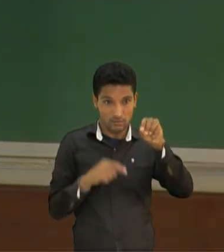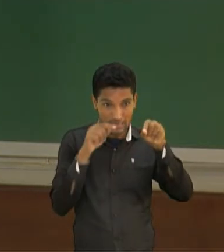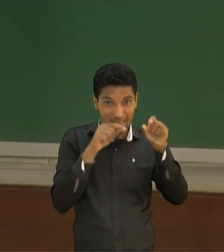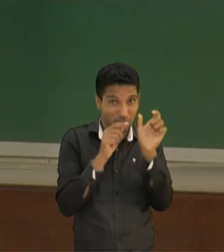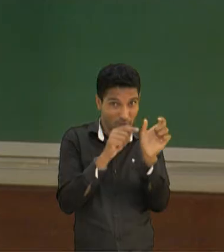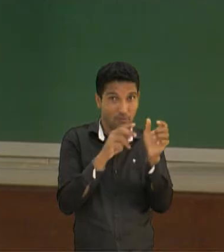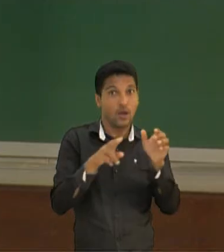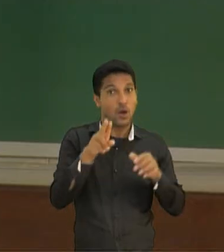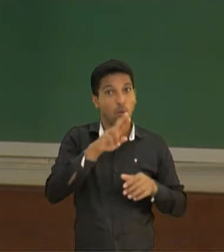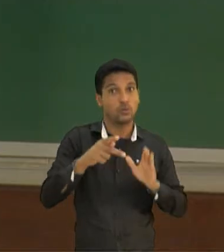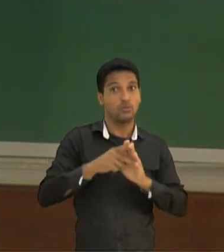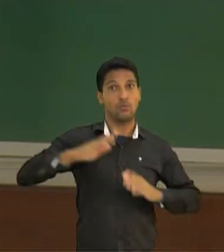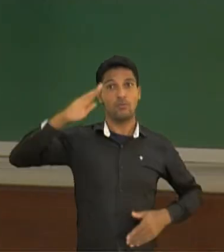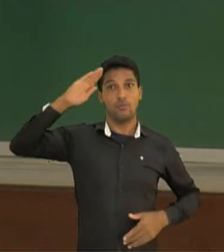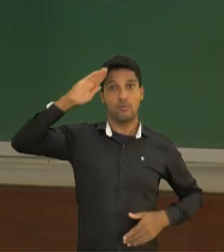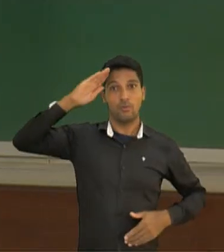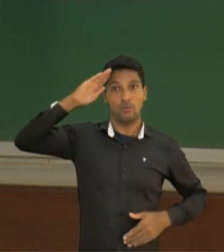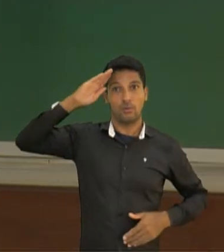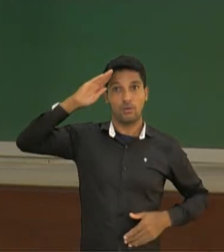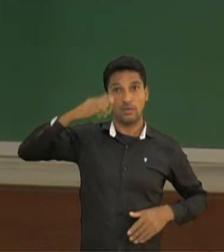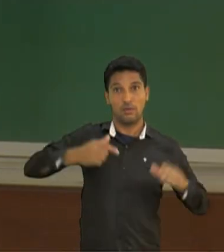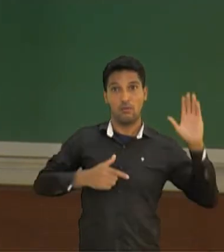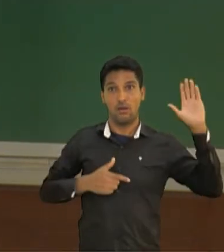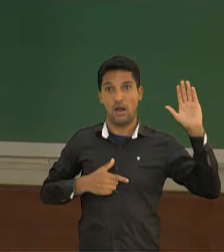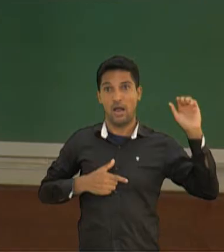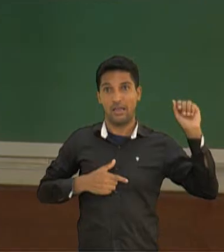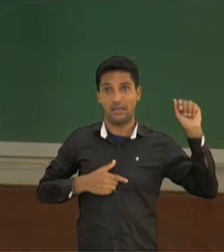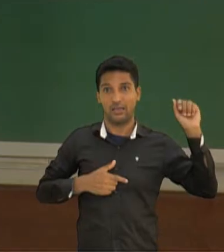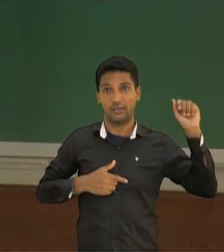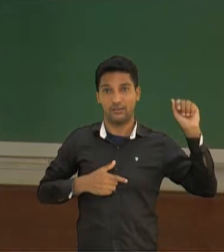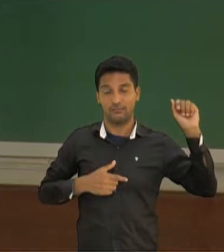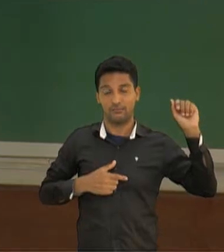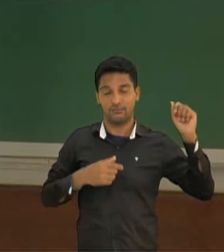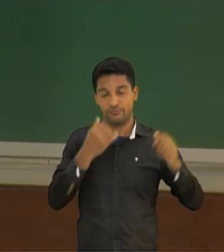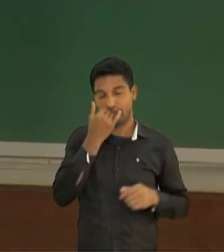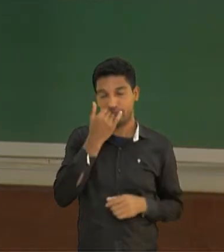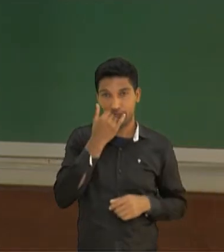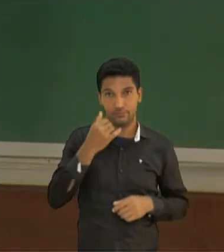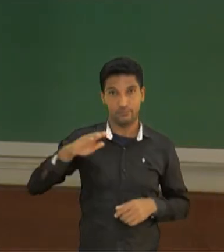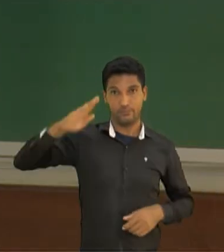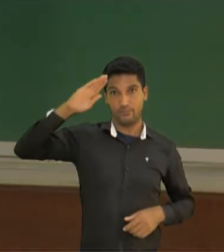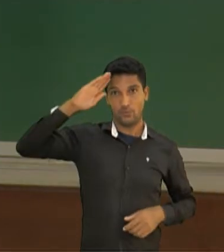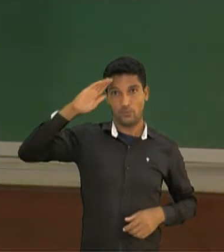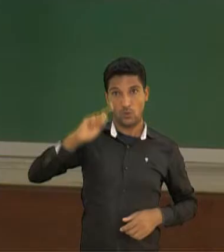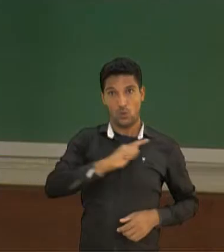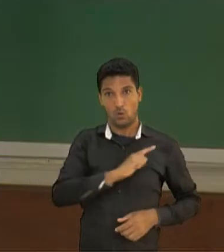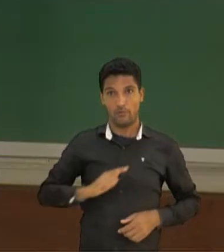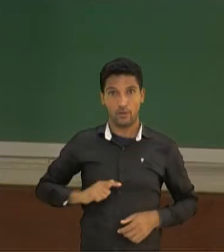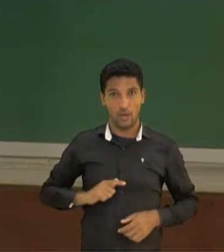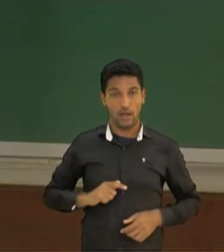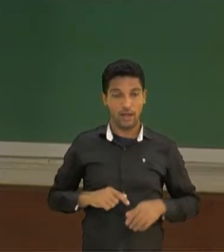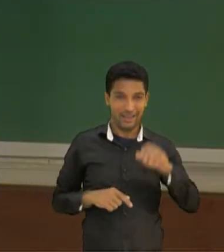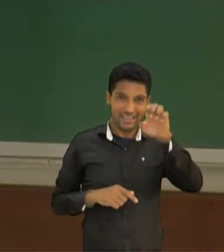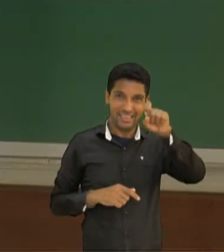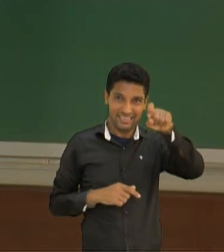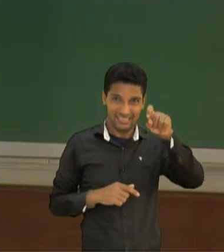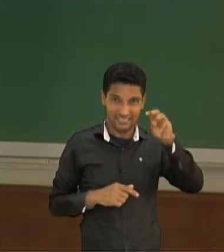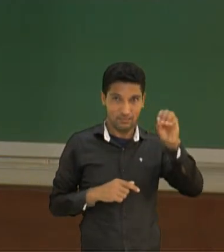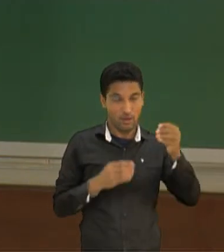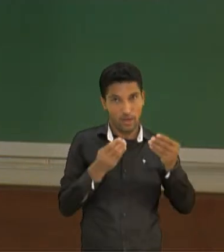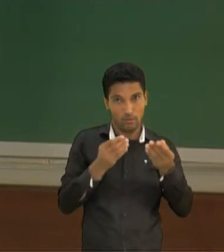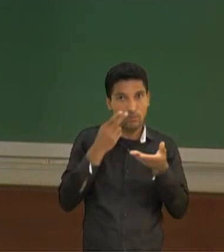ali o diretor, né? Então, colocou exmo, para abreviar excelentíssimo. Esse é o nosso